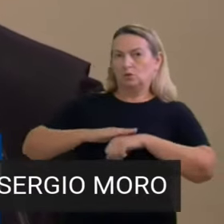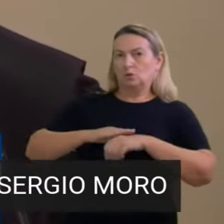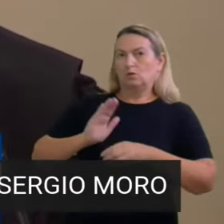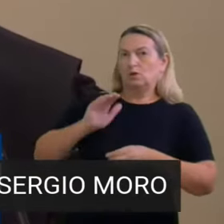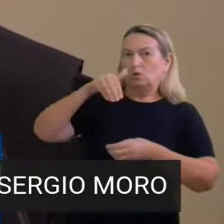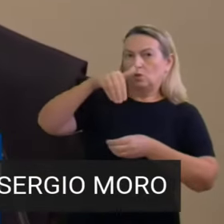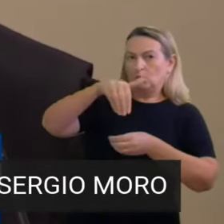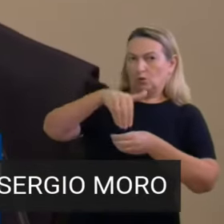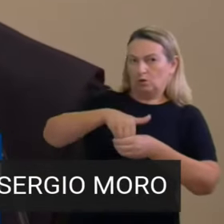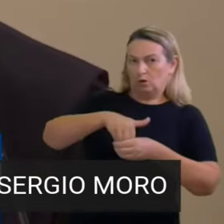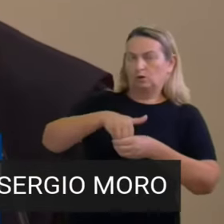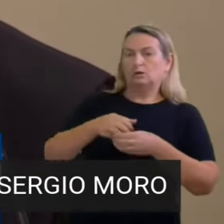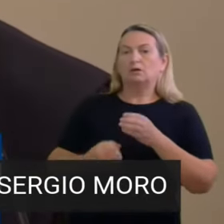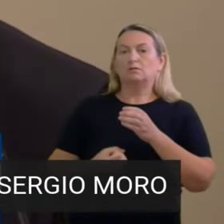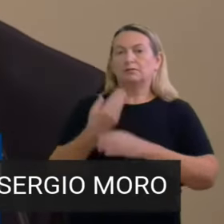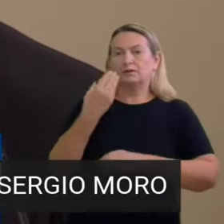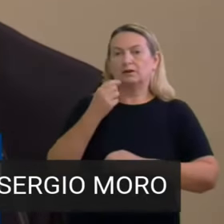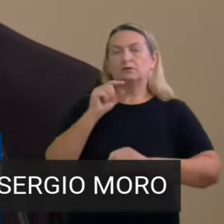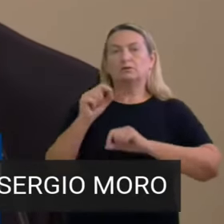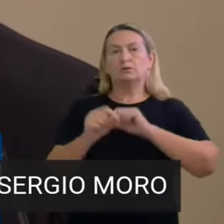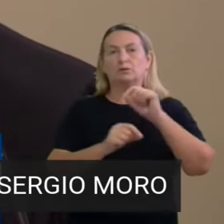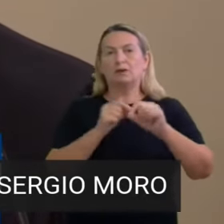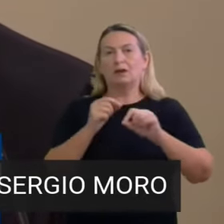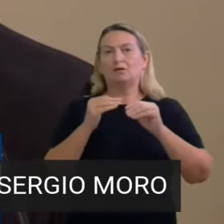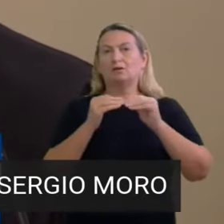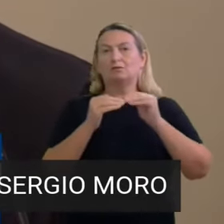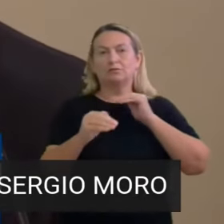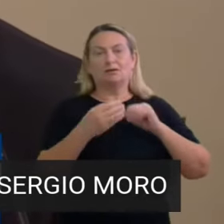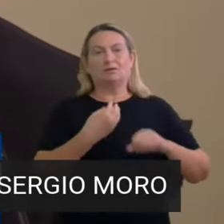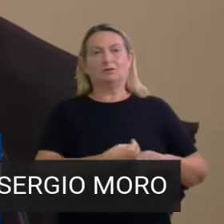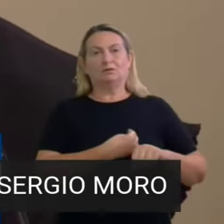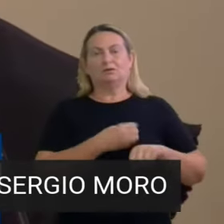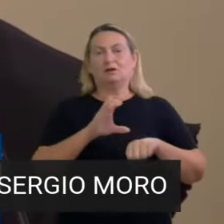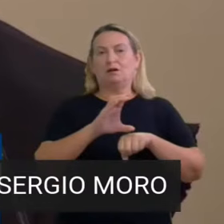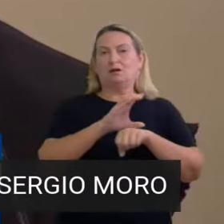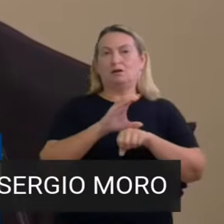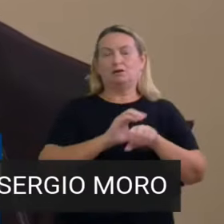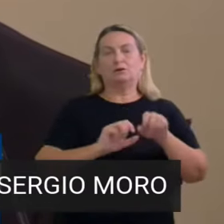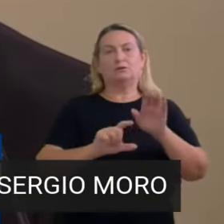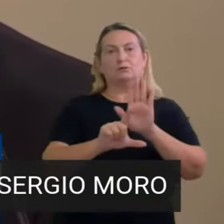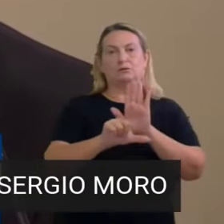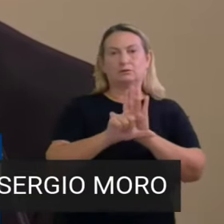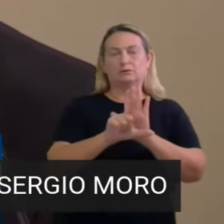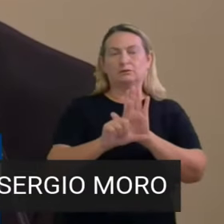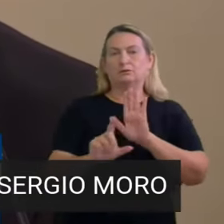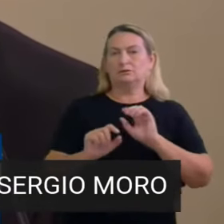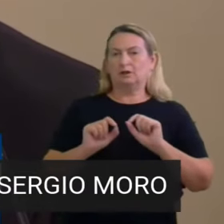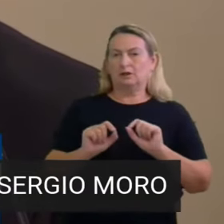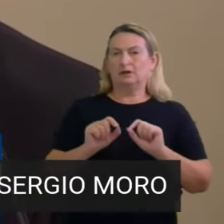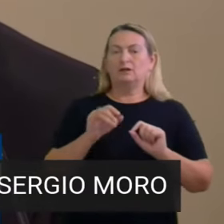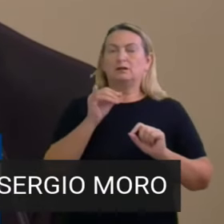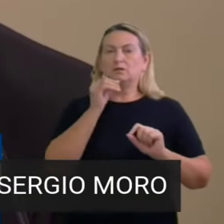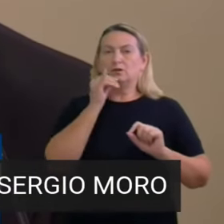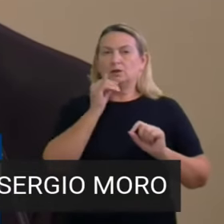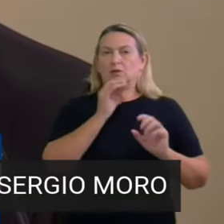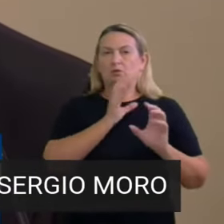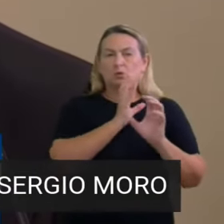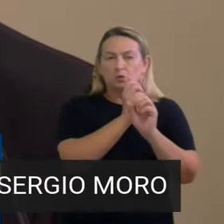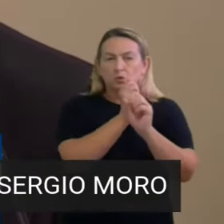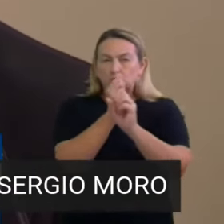uma inegibilidade não prevista na Constituição e não prevista em lei, em que se fizer soma simples de todos os gasos de